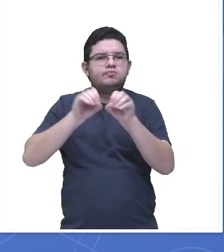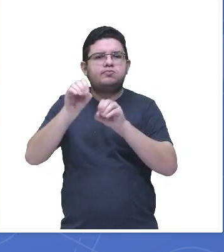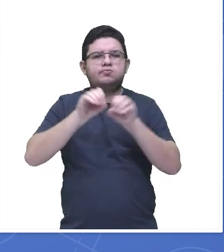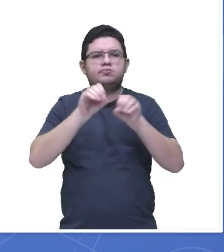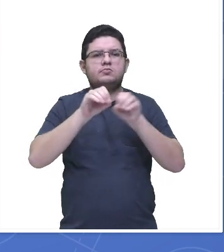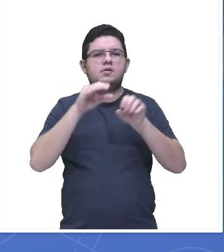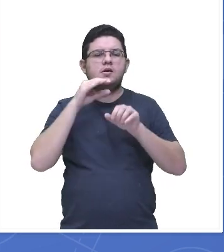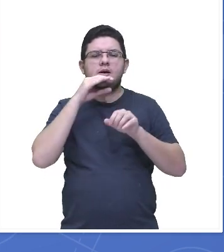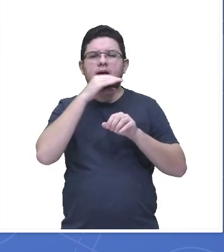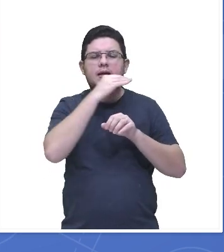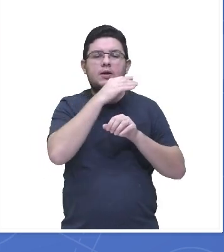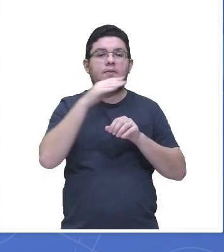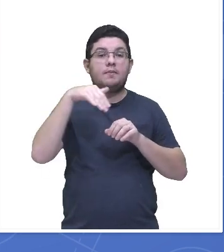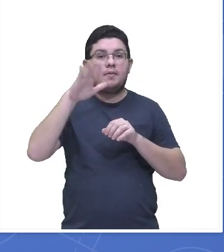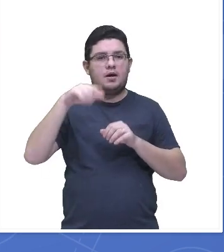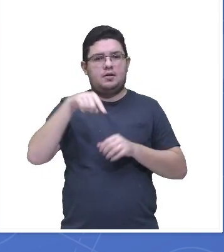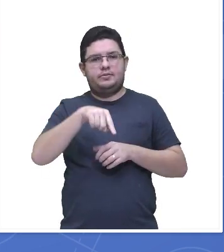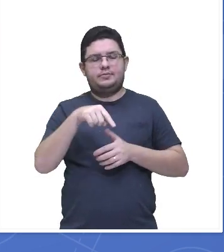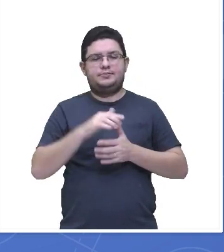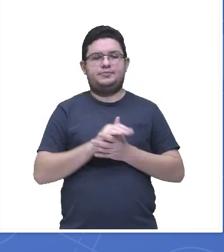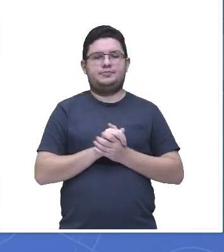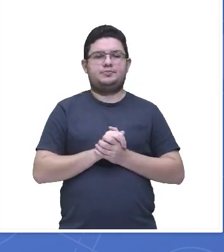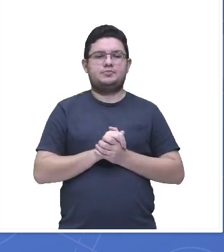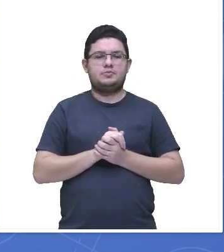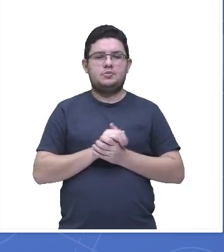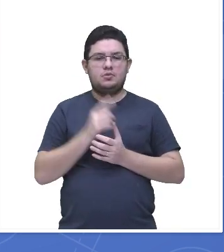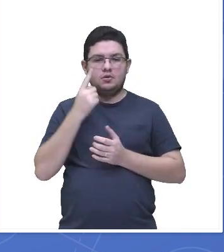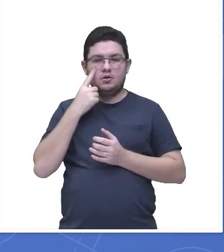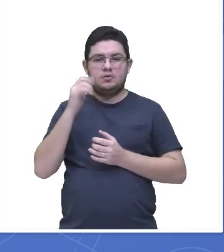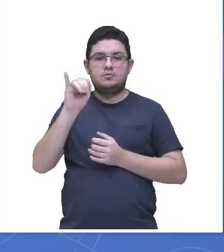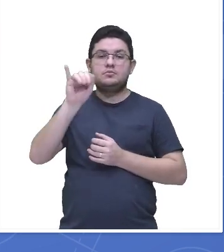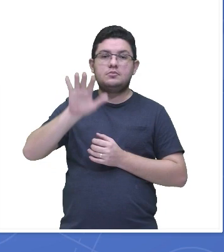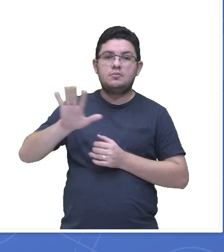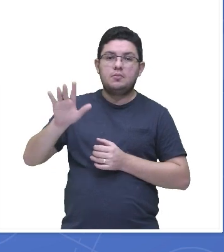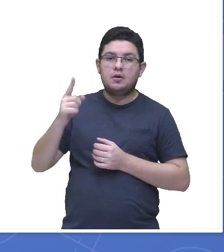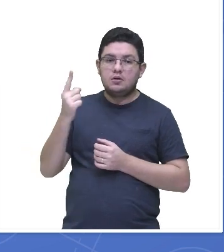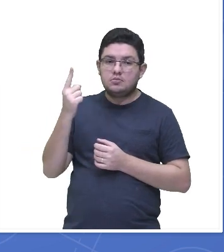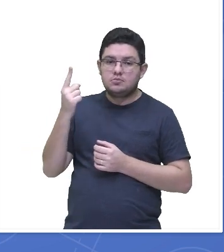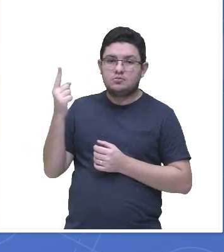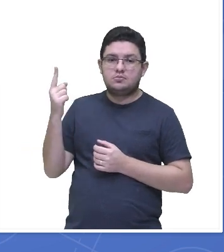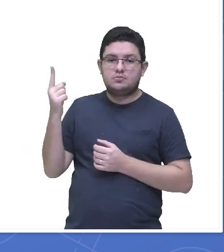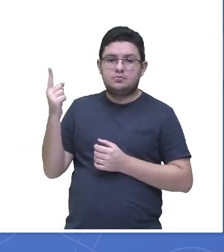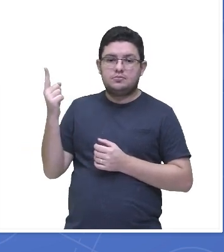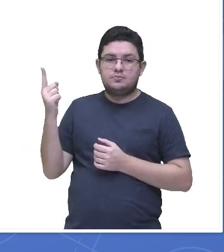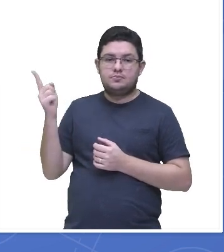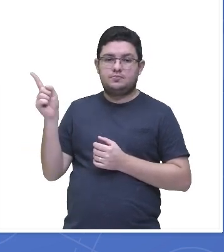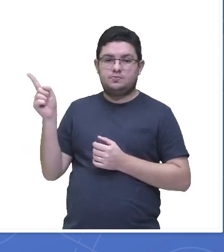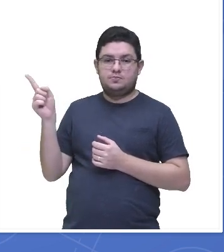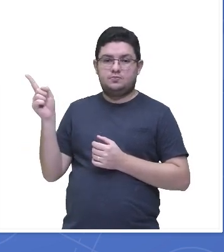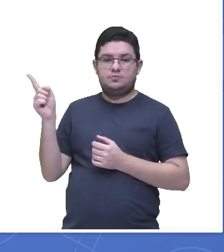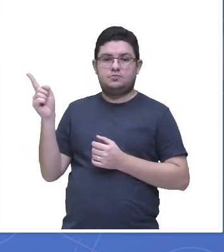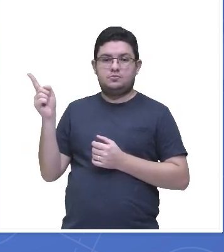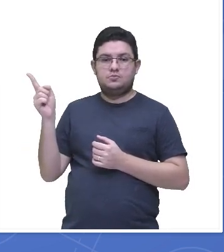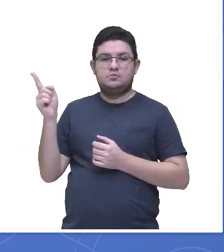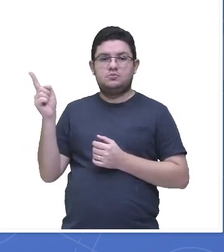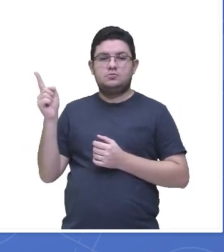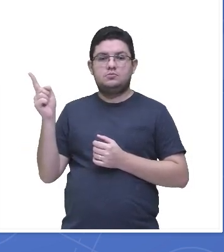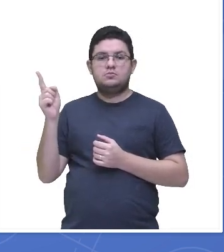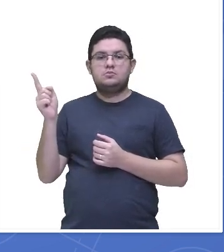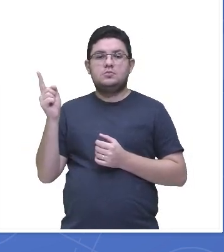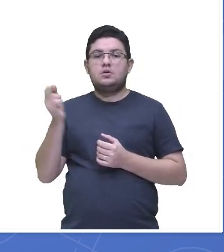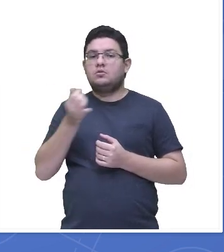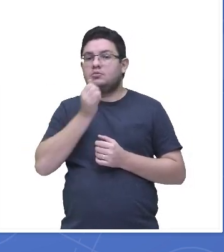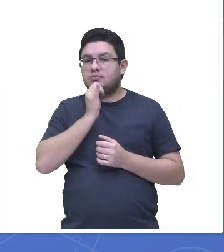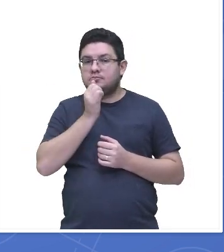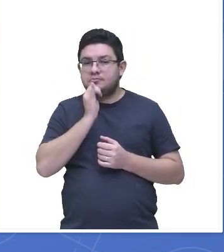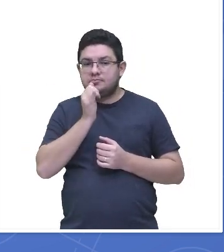desse processo chamado de condução. Na imagem que a gente vai ver agora, a gente tem aí uma ideia de como acontece essa